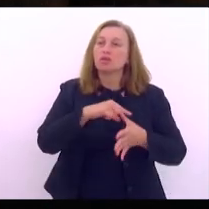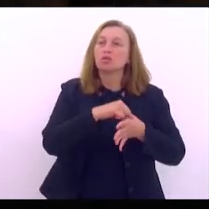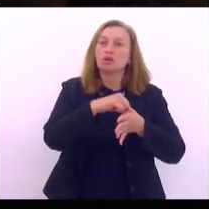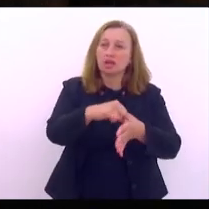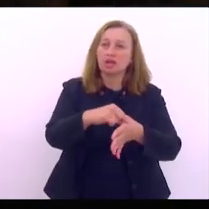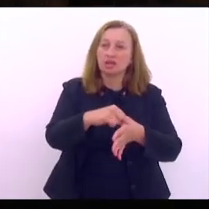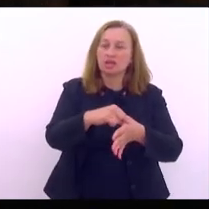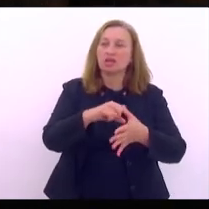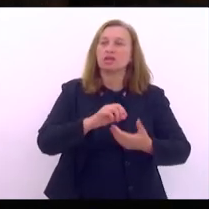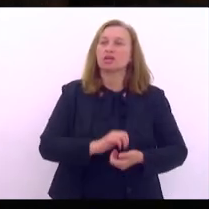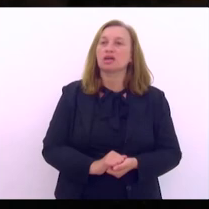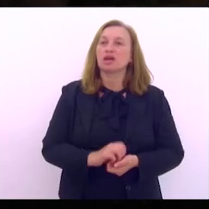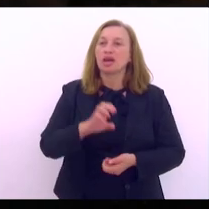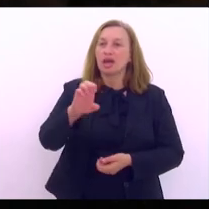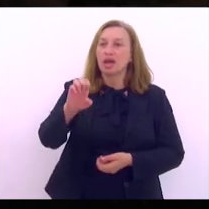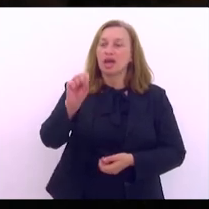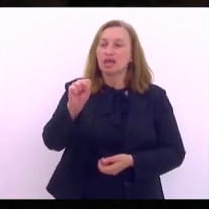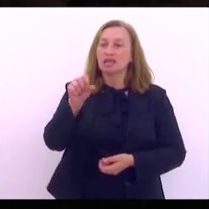espiritual